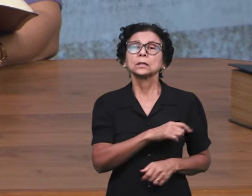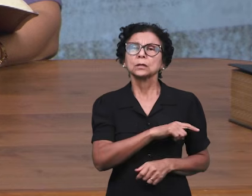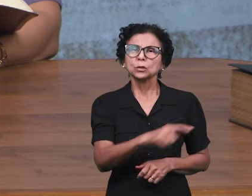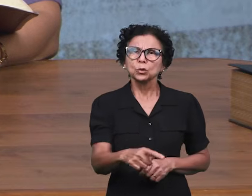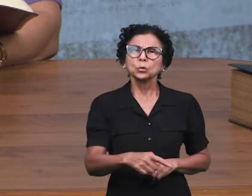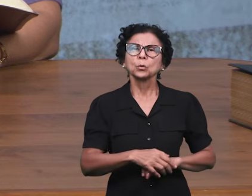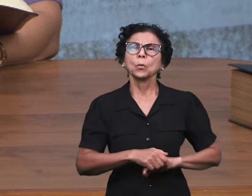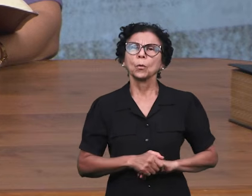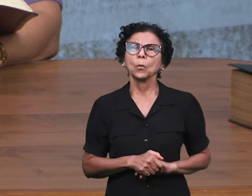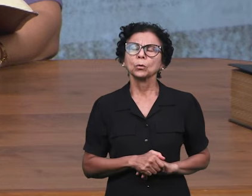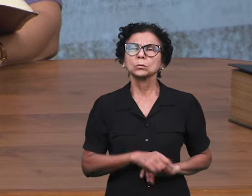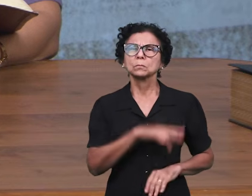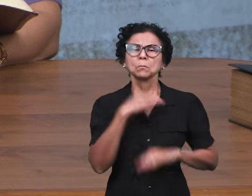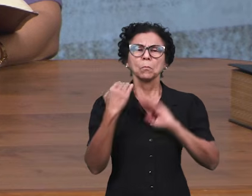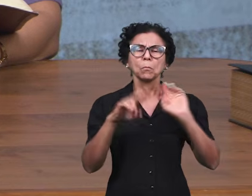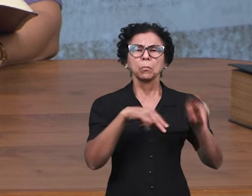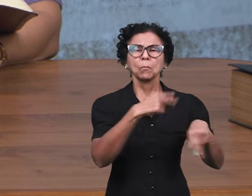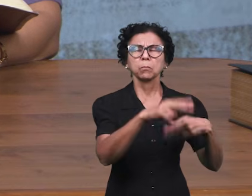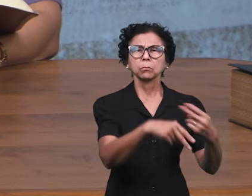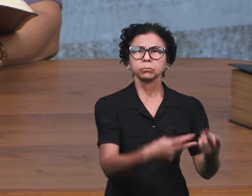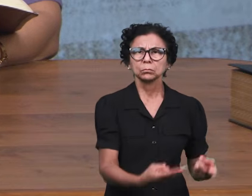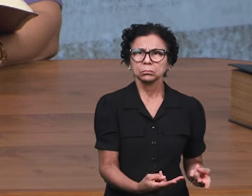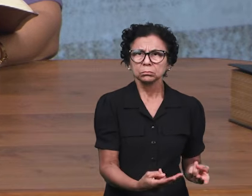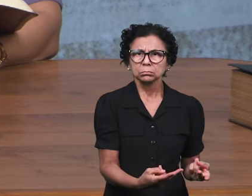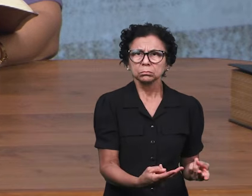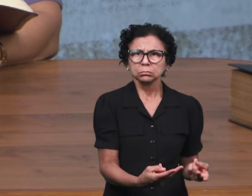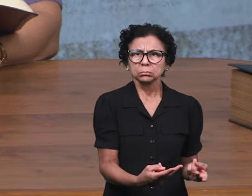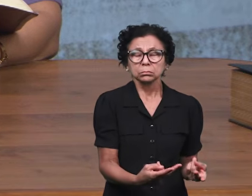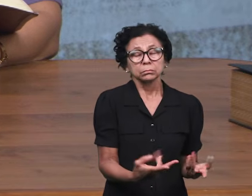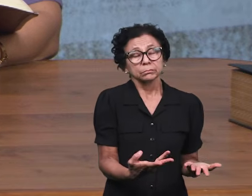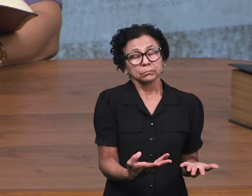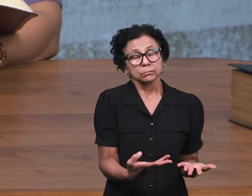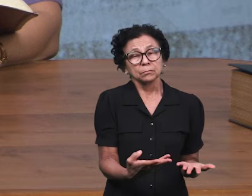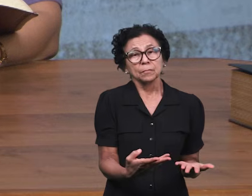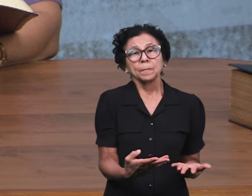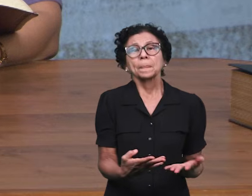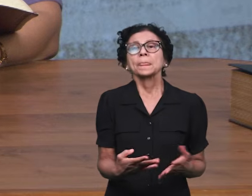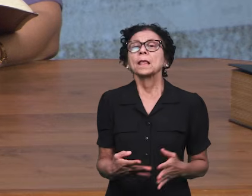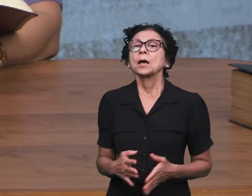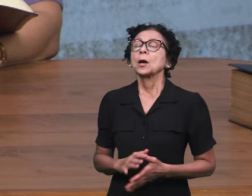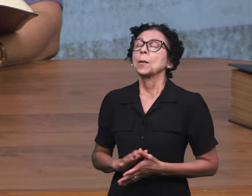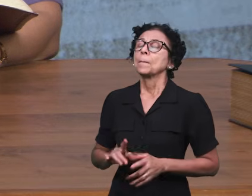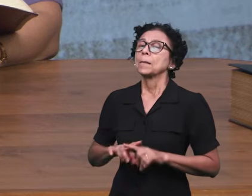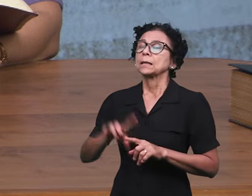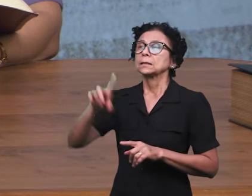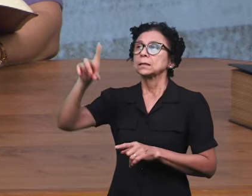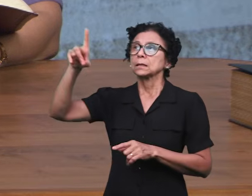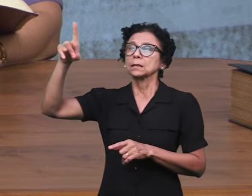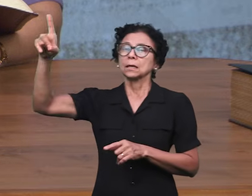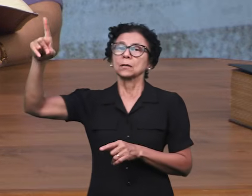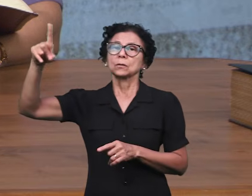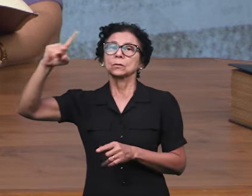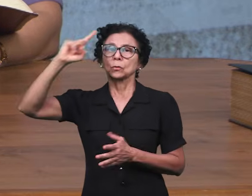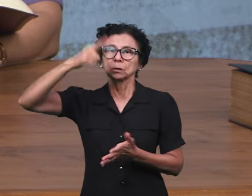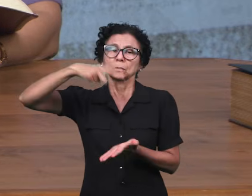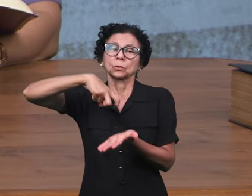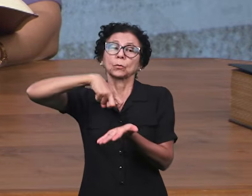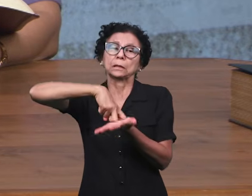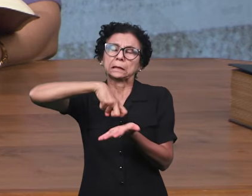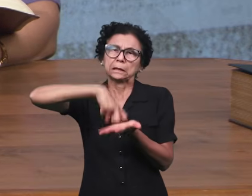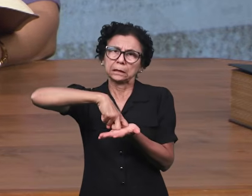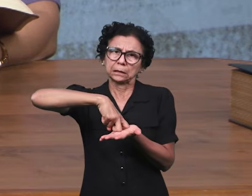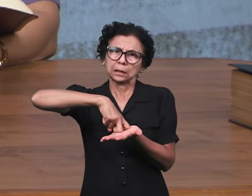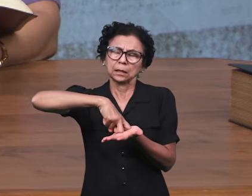e caia entre os mortos? Com tudo isto, a sua ira não se apartou, mas ainda